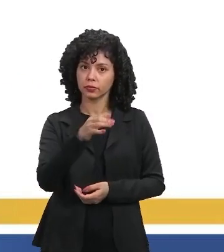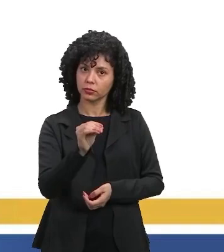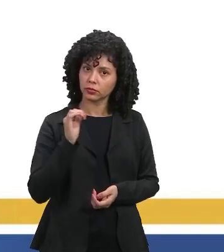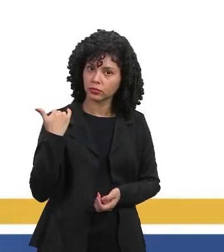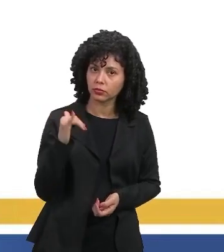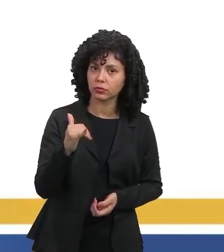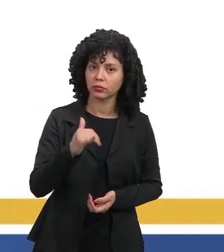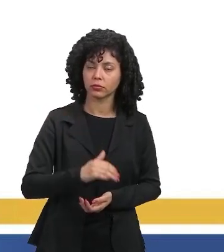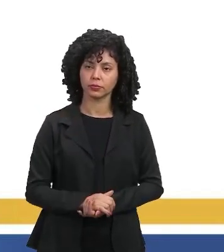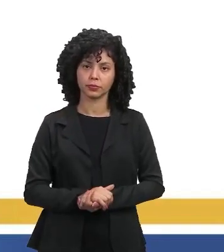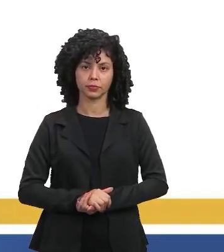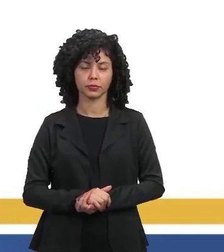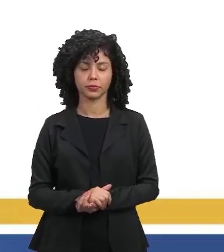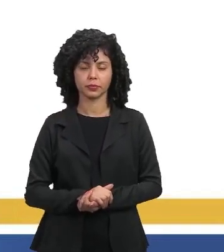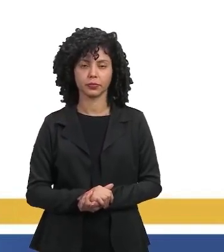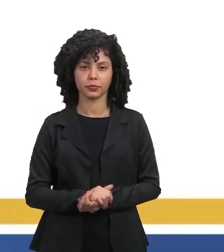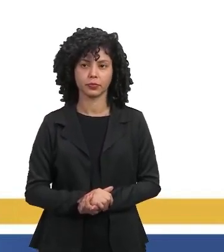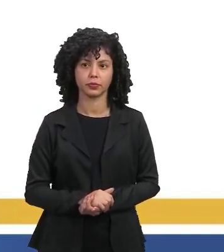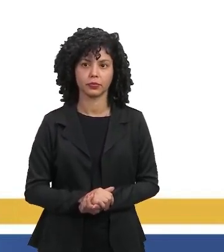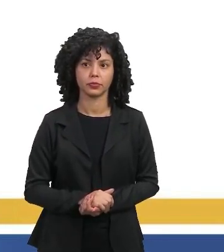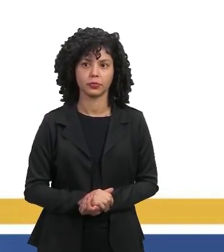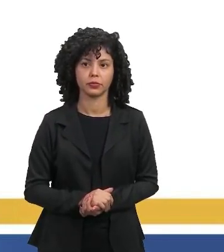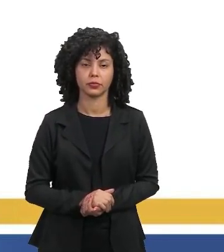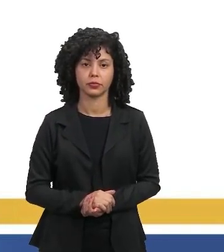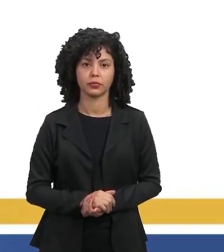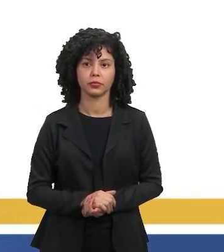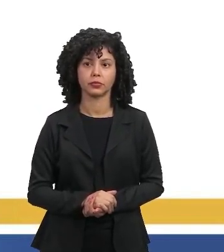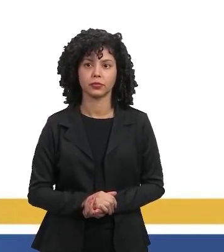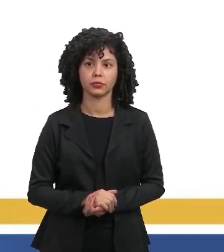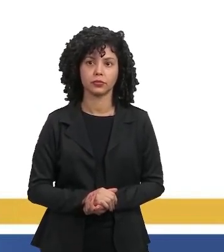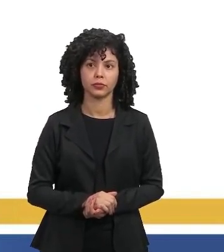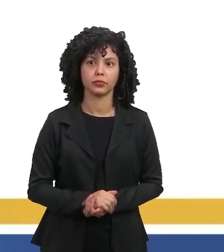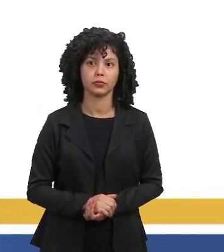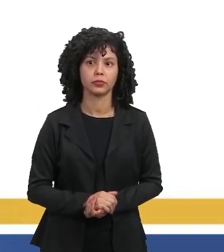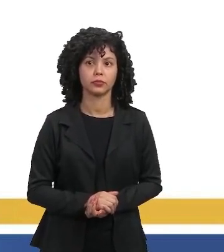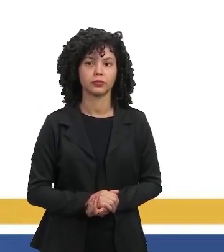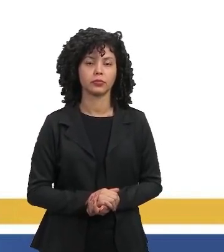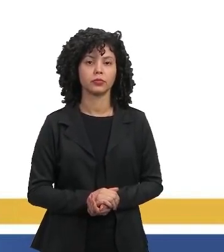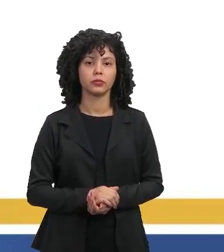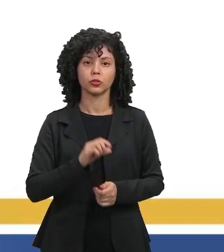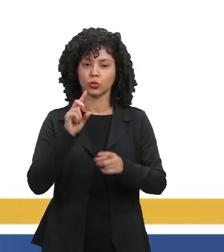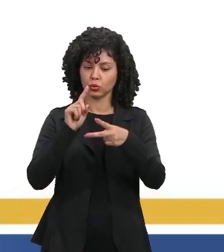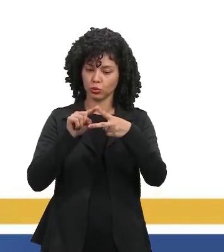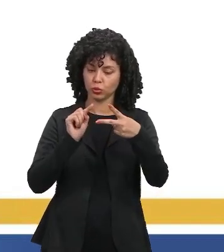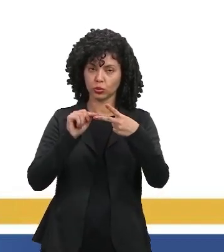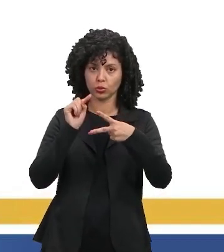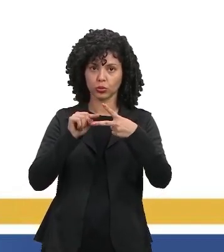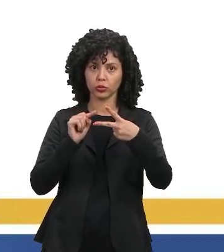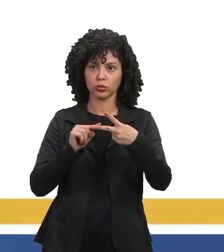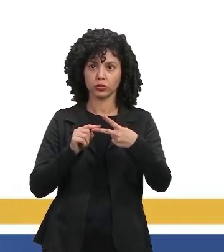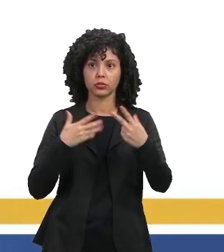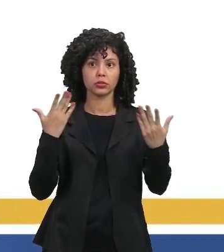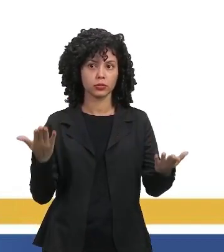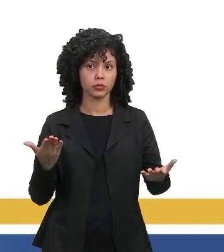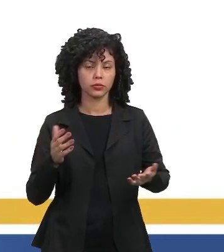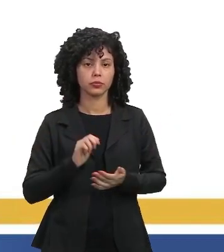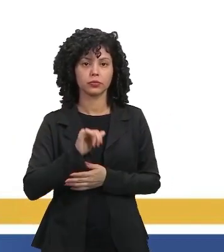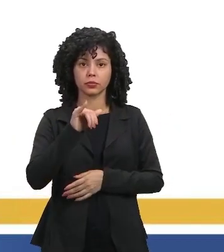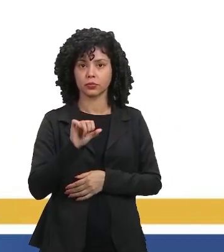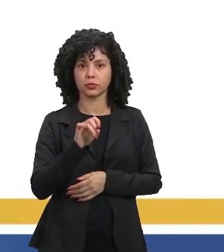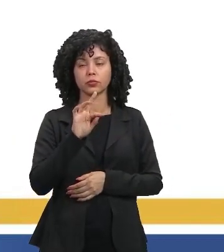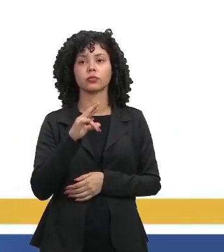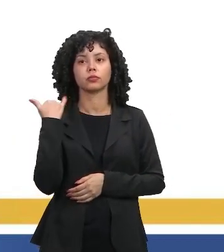elétrons. Então, se tem 10 elétrons no neônio e 10 no íon flúor, nós estamos diante de